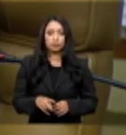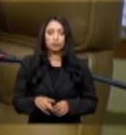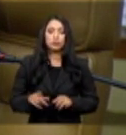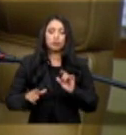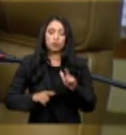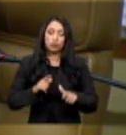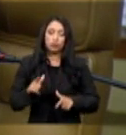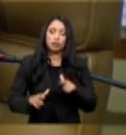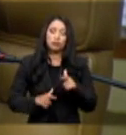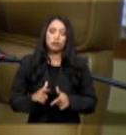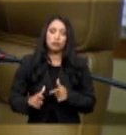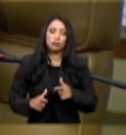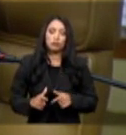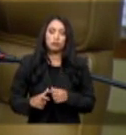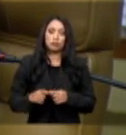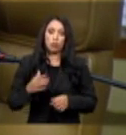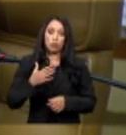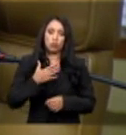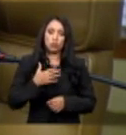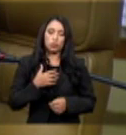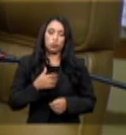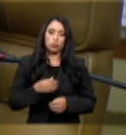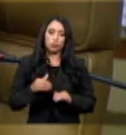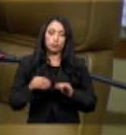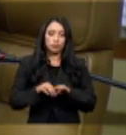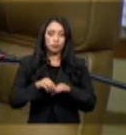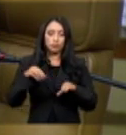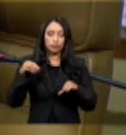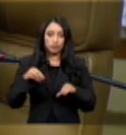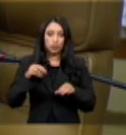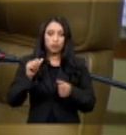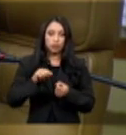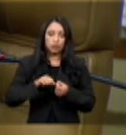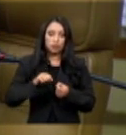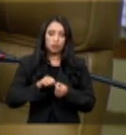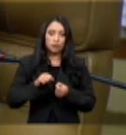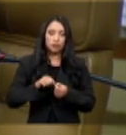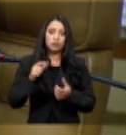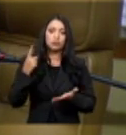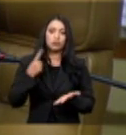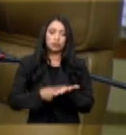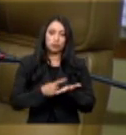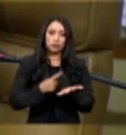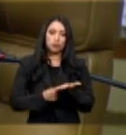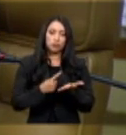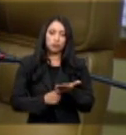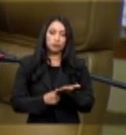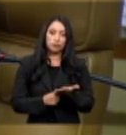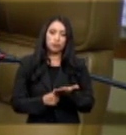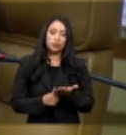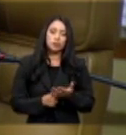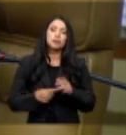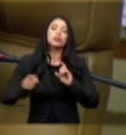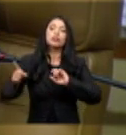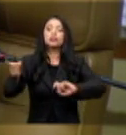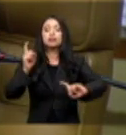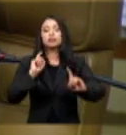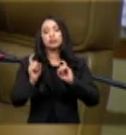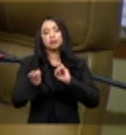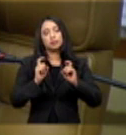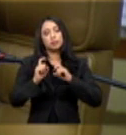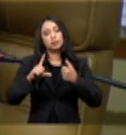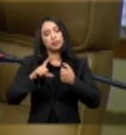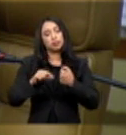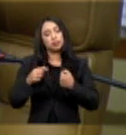B, não afasta a obrigação da entidade de cumprir e fazer cumprir os princípios constitucionais da administração pública, do